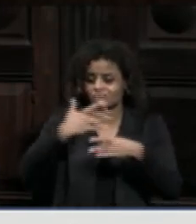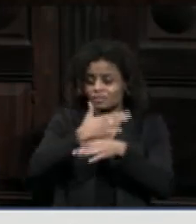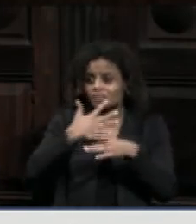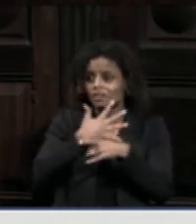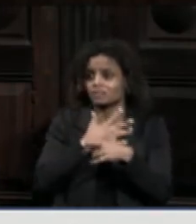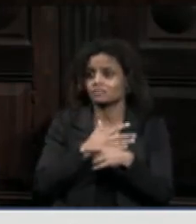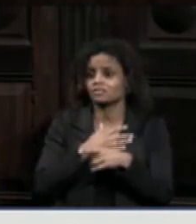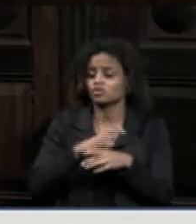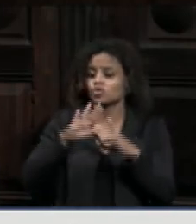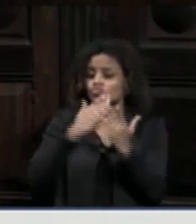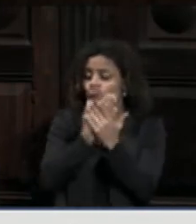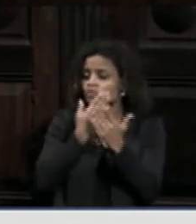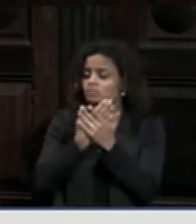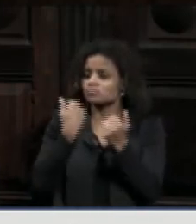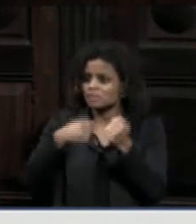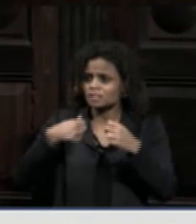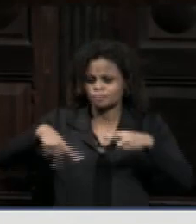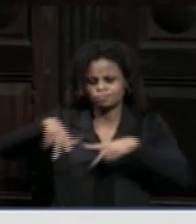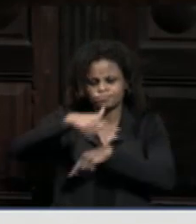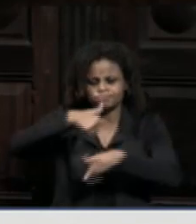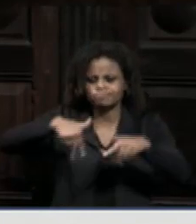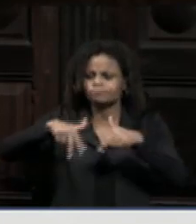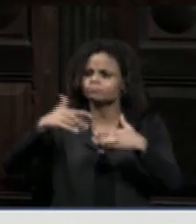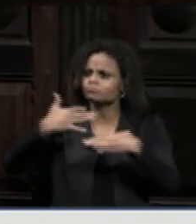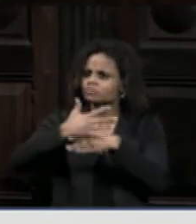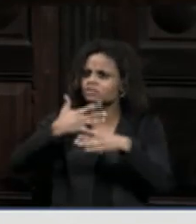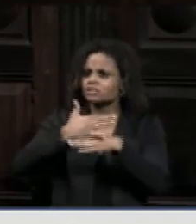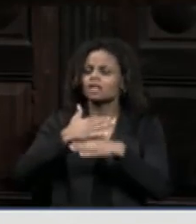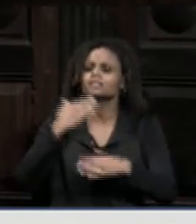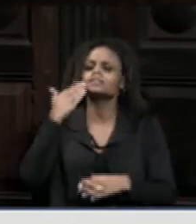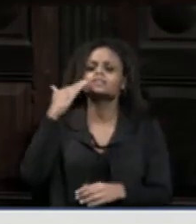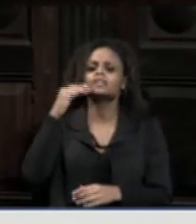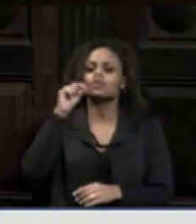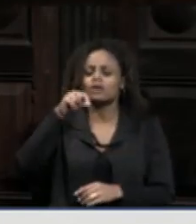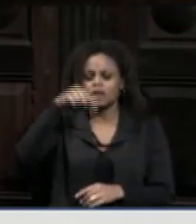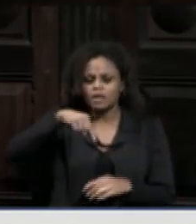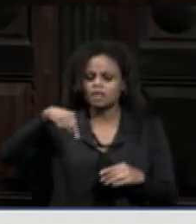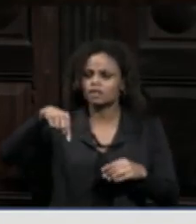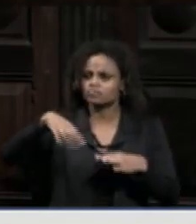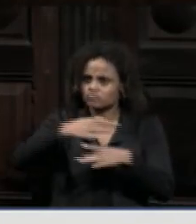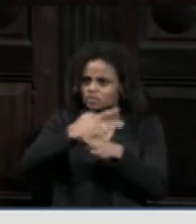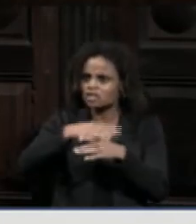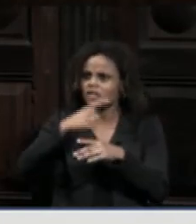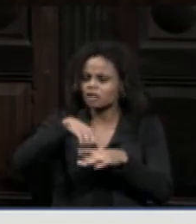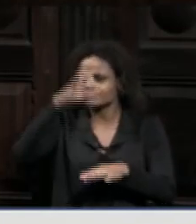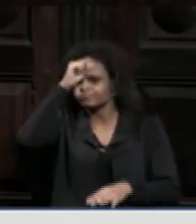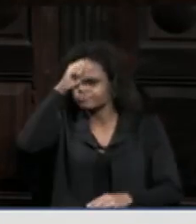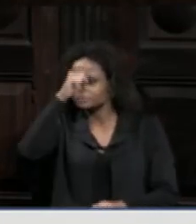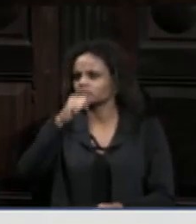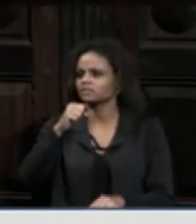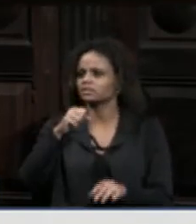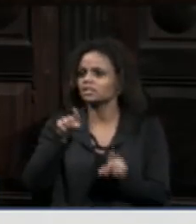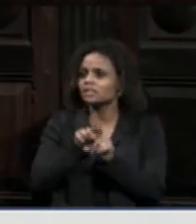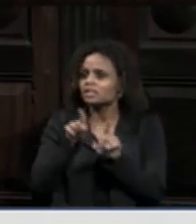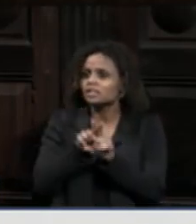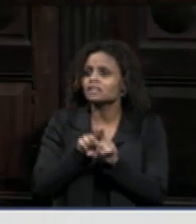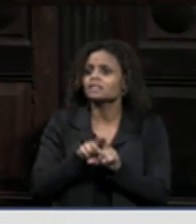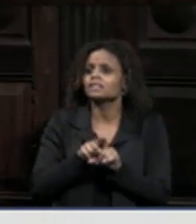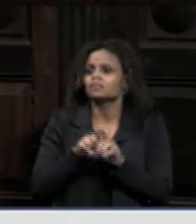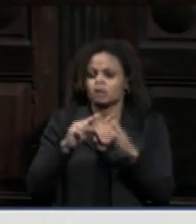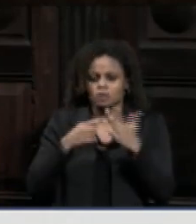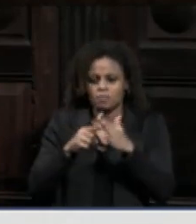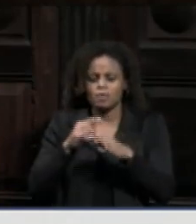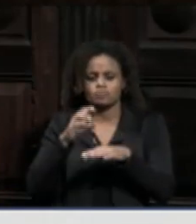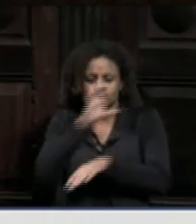se apropriar da cidade, entendendo a cidade como um ambiente educador. Os equipamentos de cultura, os movimentos da